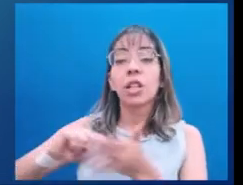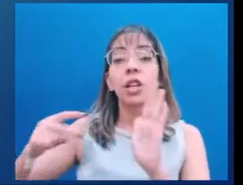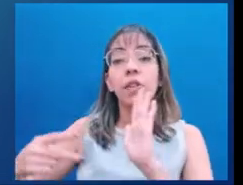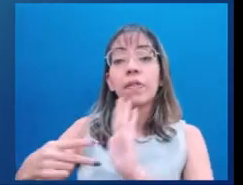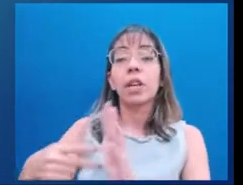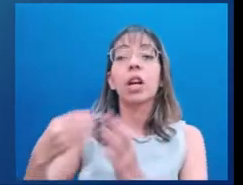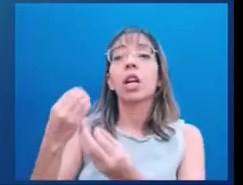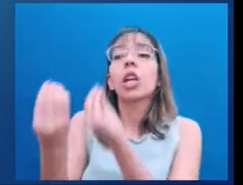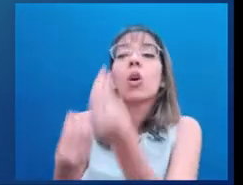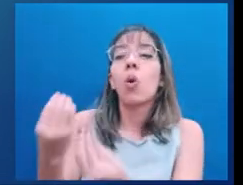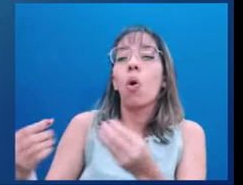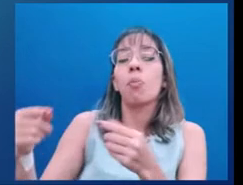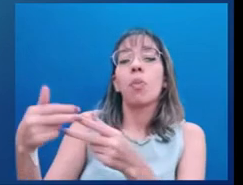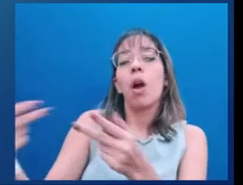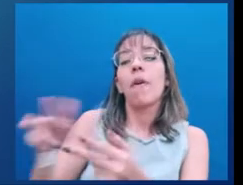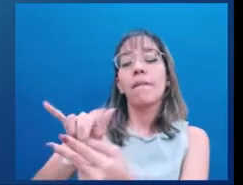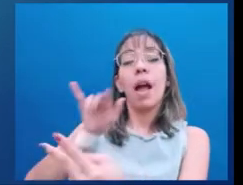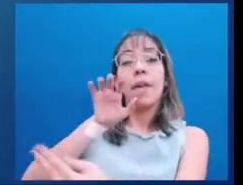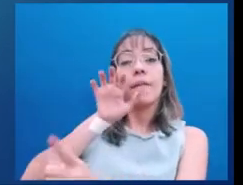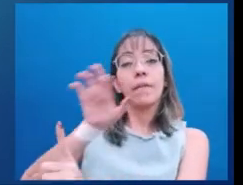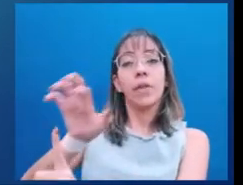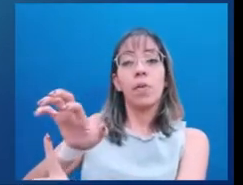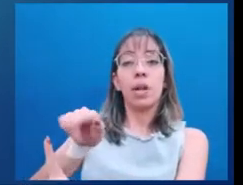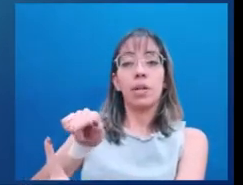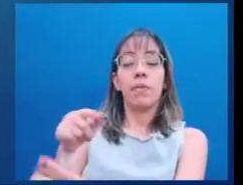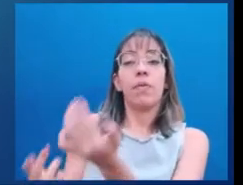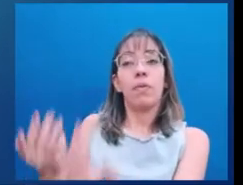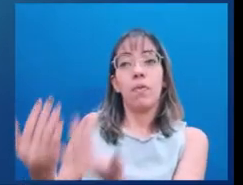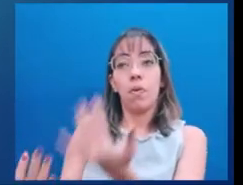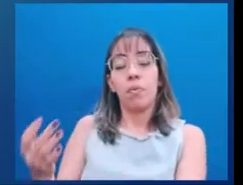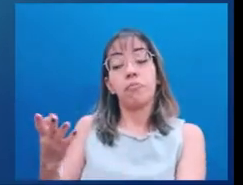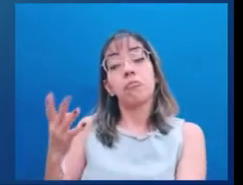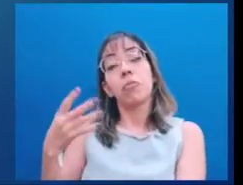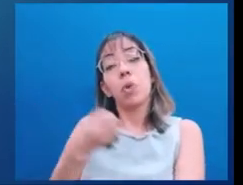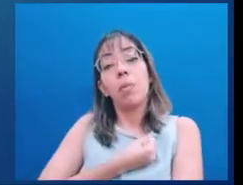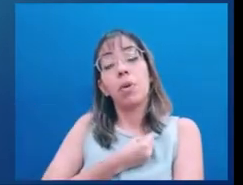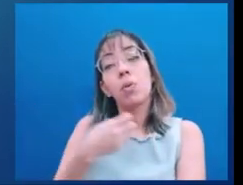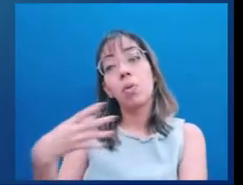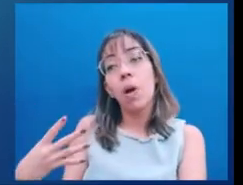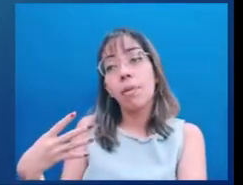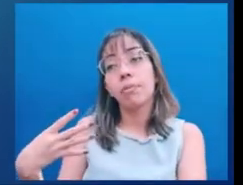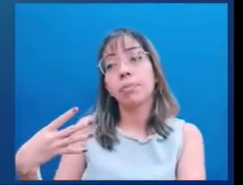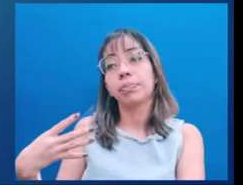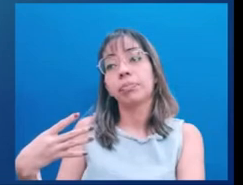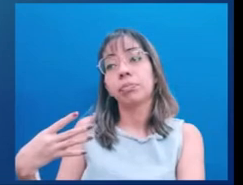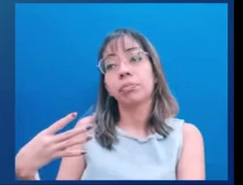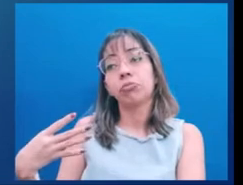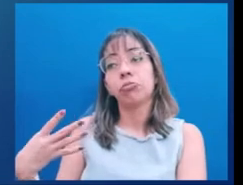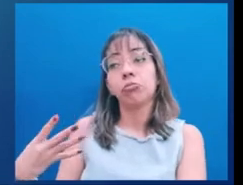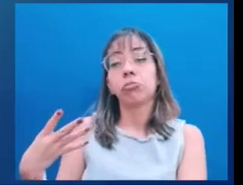amarelo. Então, quando recebe, né, a numeração 4, são substâncias que são intrinsecamente